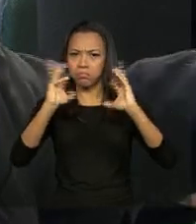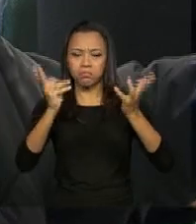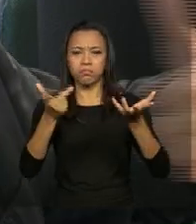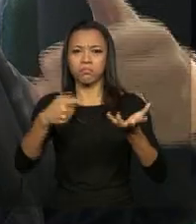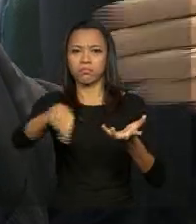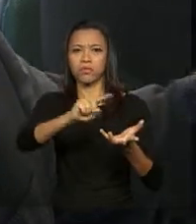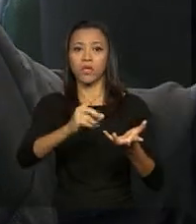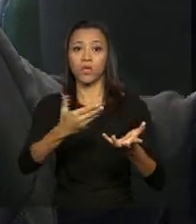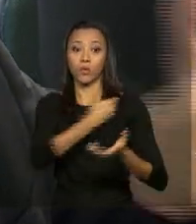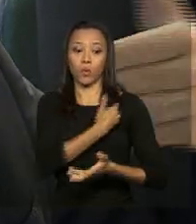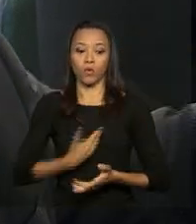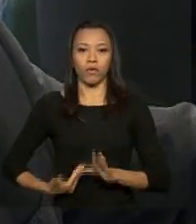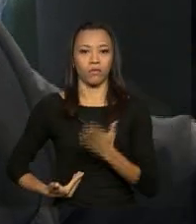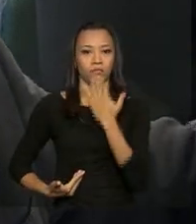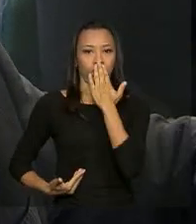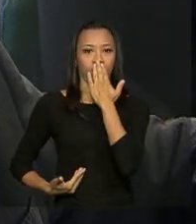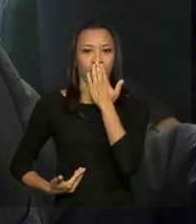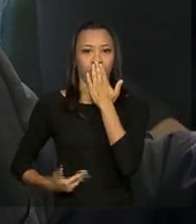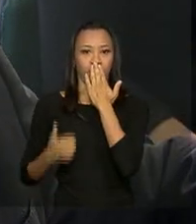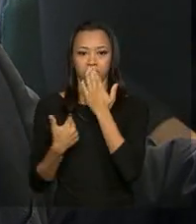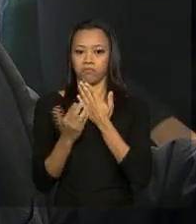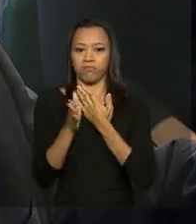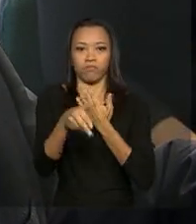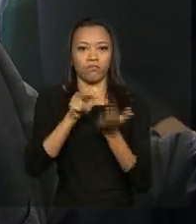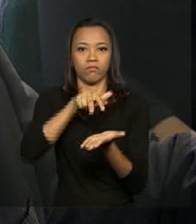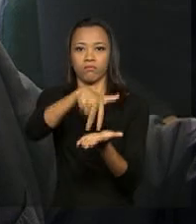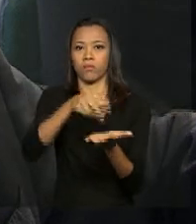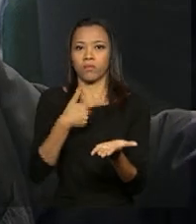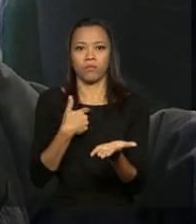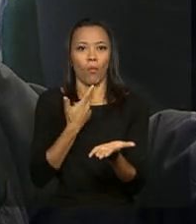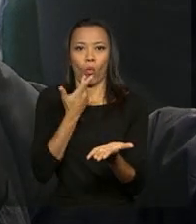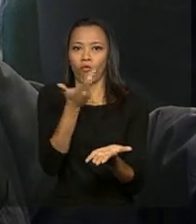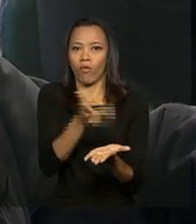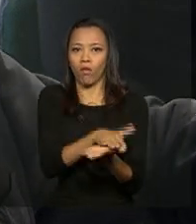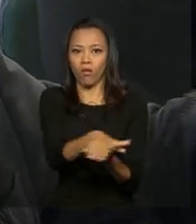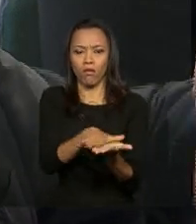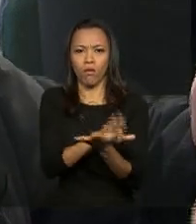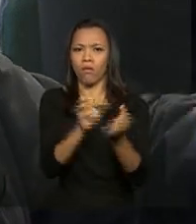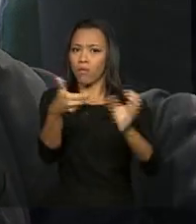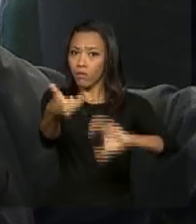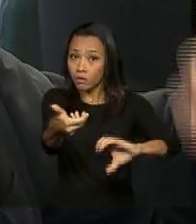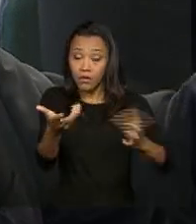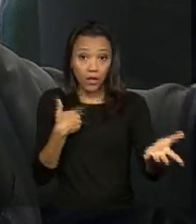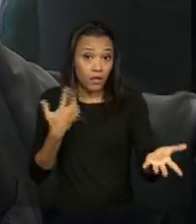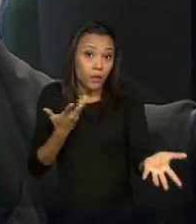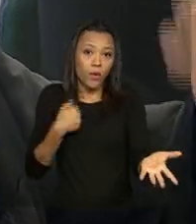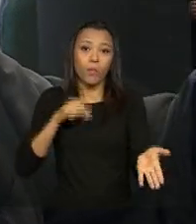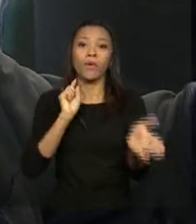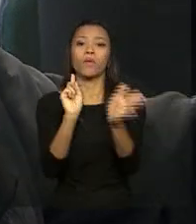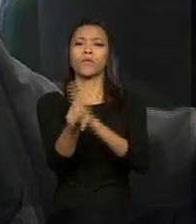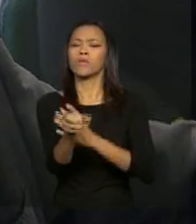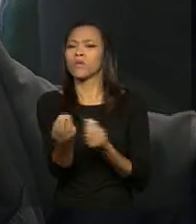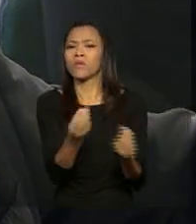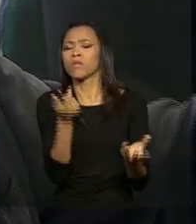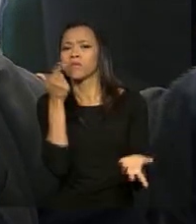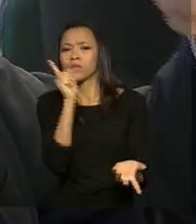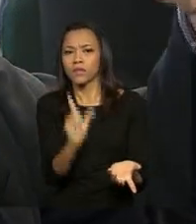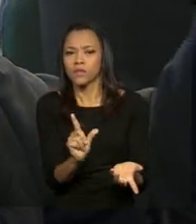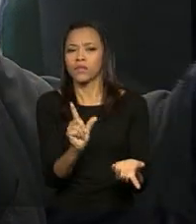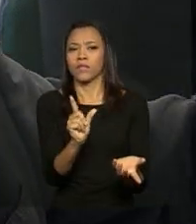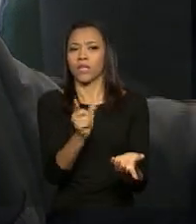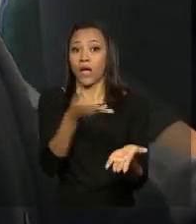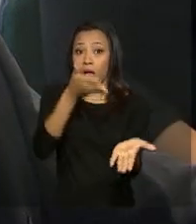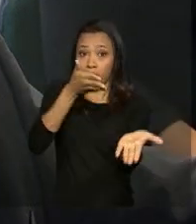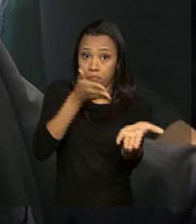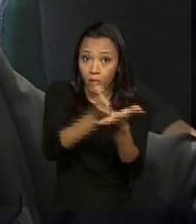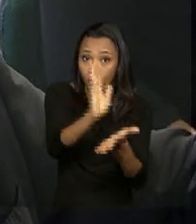o governo isolado sem essa comunicação com Congresso Nacional Aí eu pergunto como conseguir